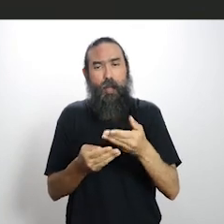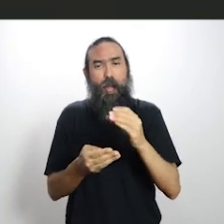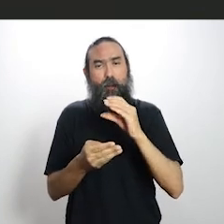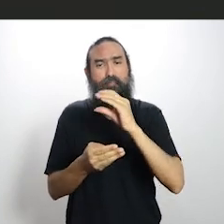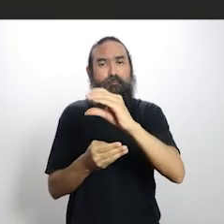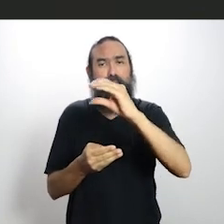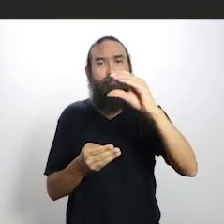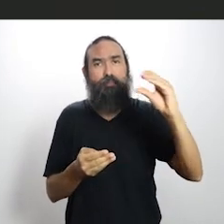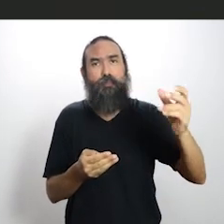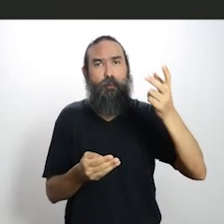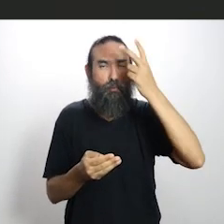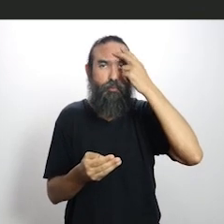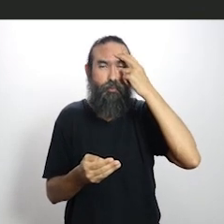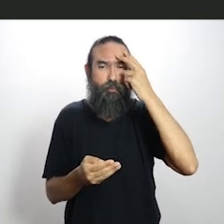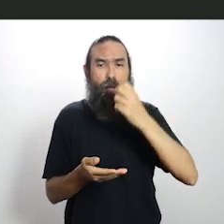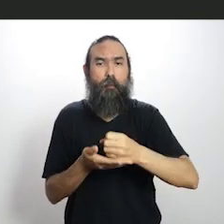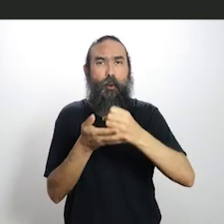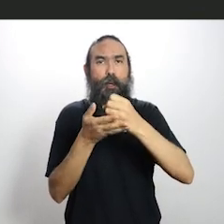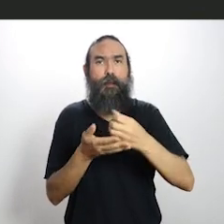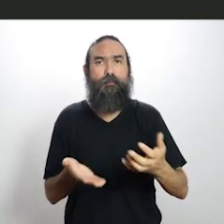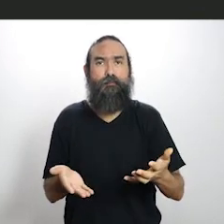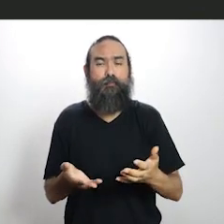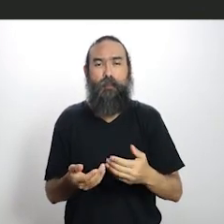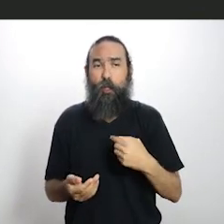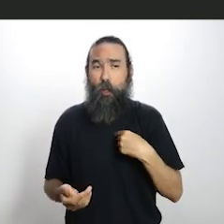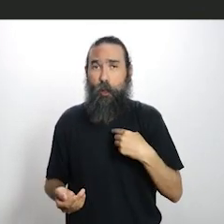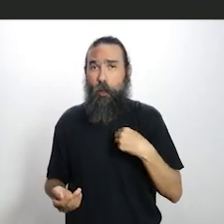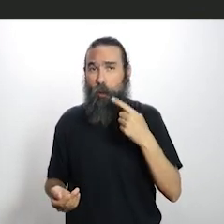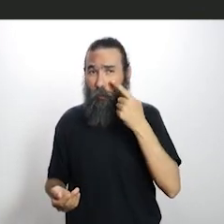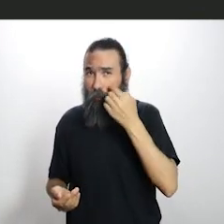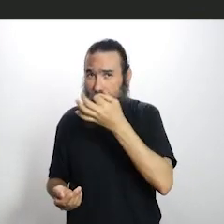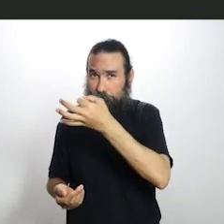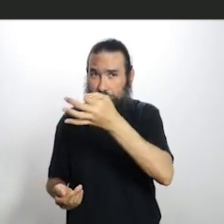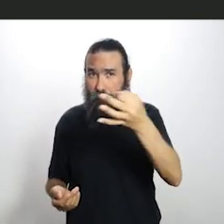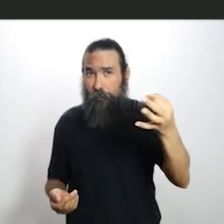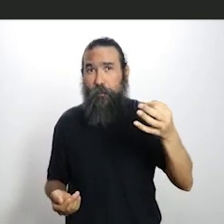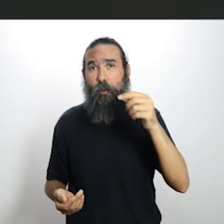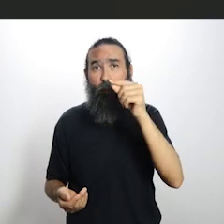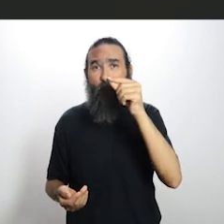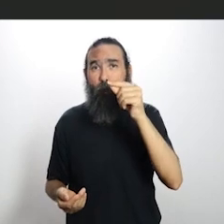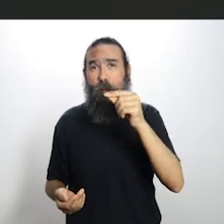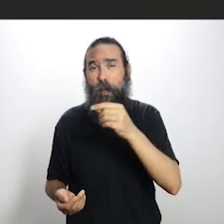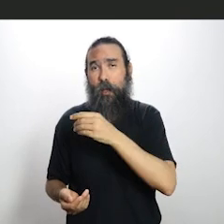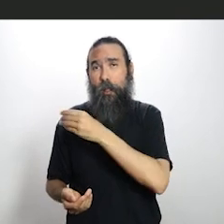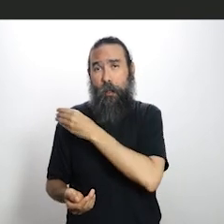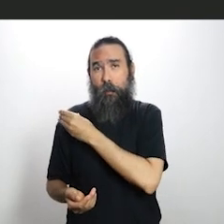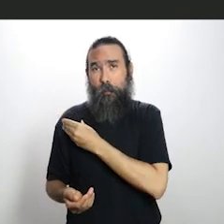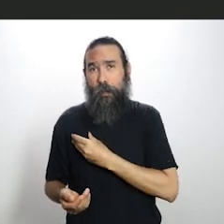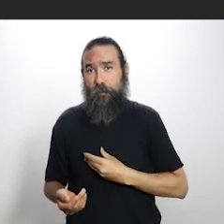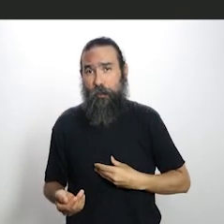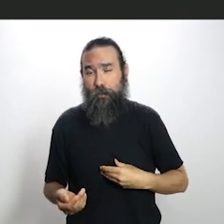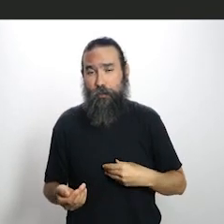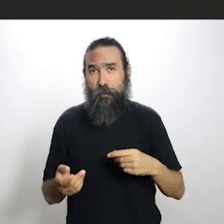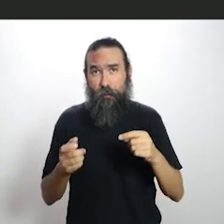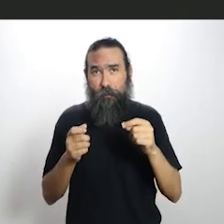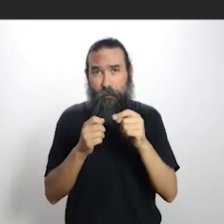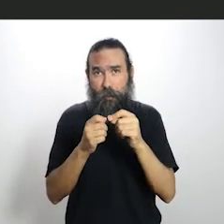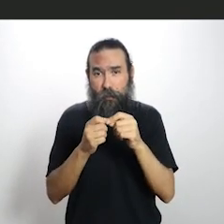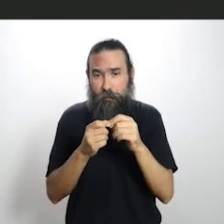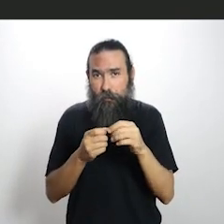que tem secretarias e que tem conselhos de cultura nunca tiveram atuação mas que agora